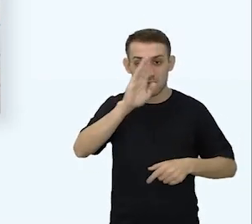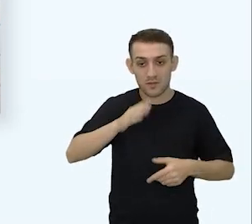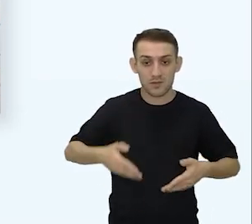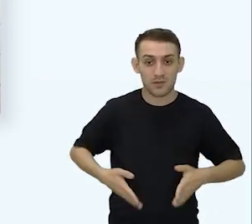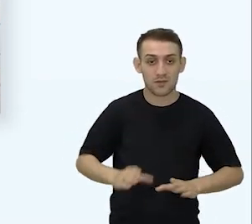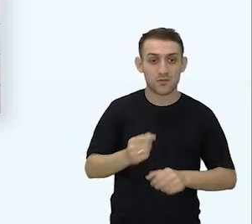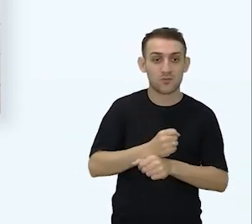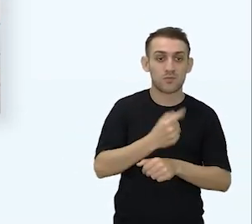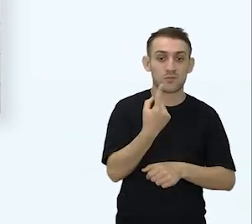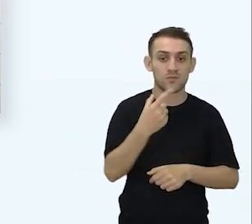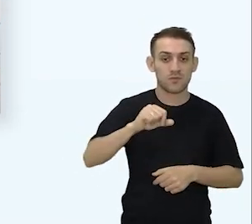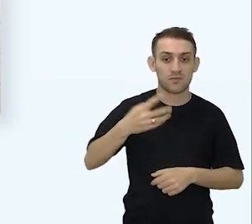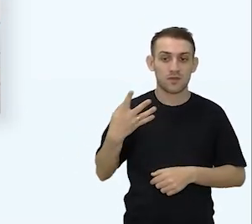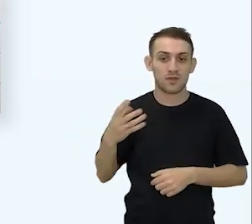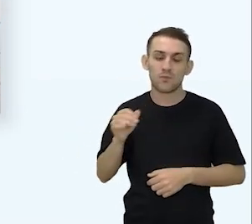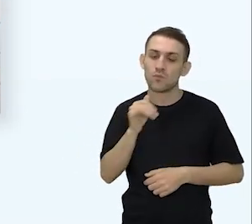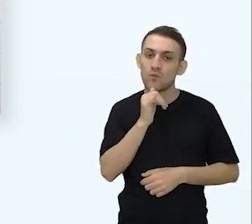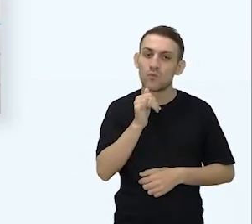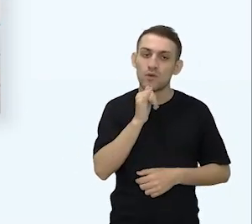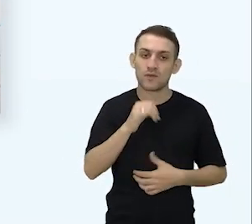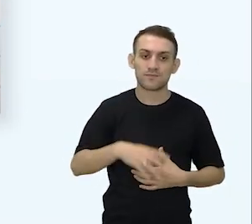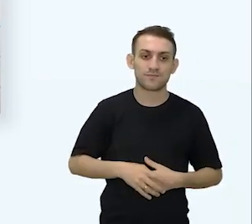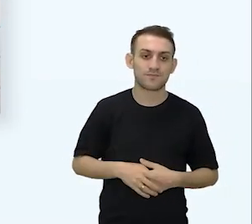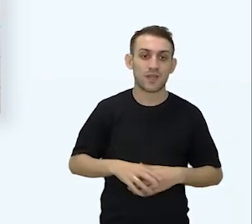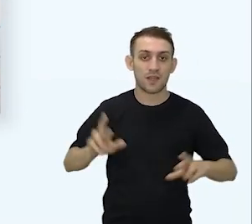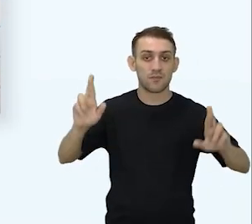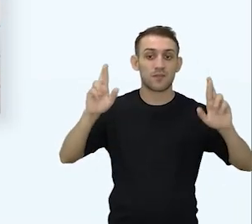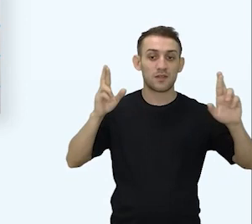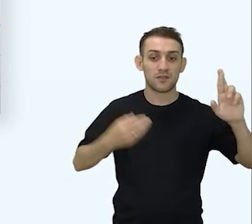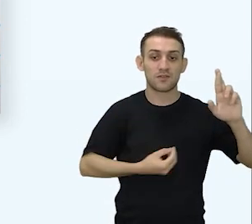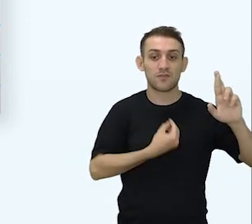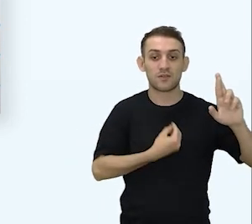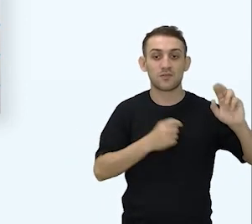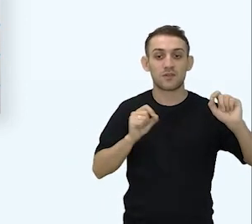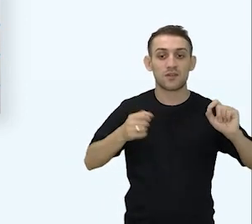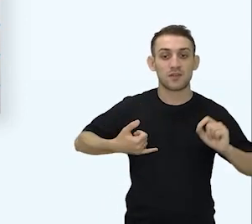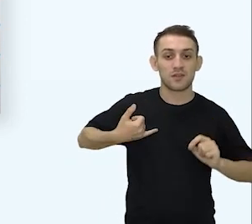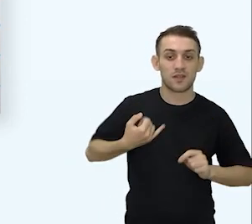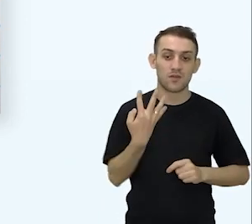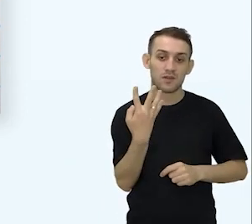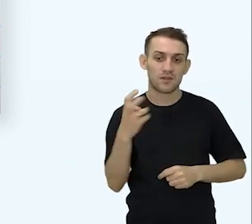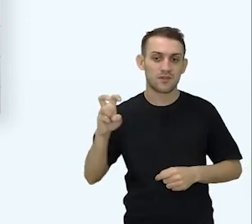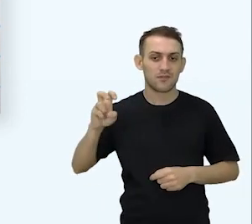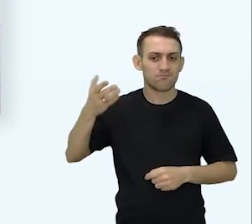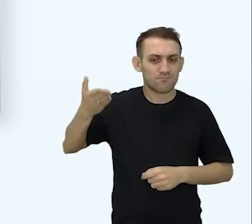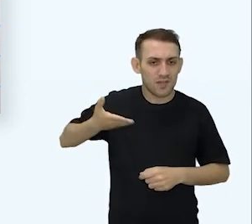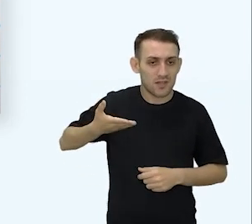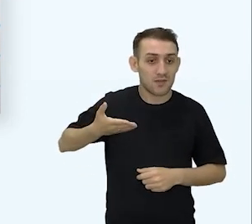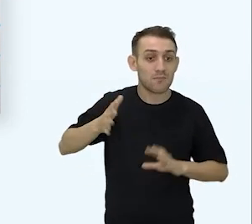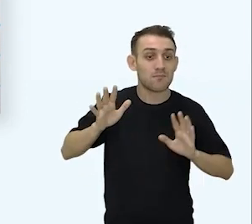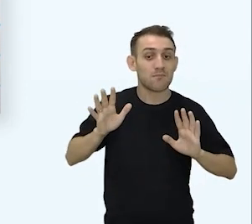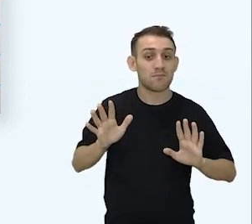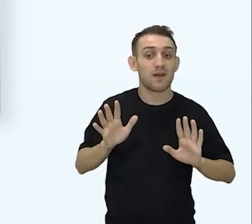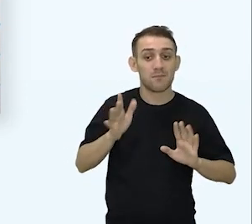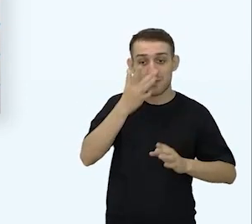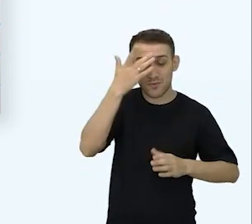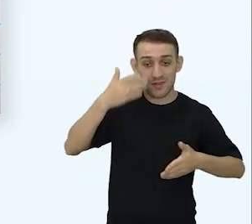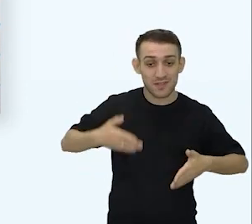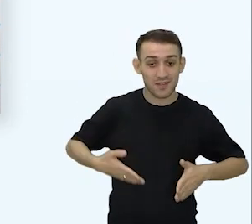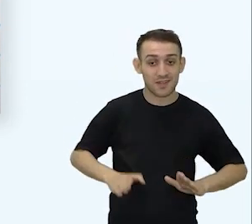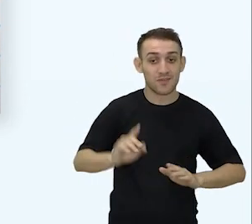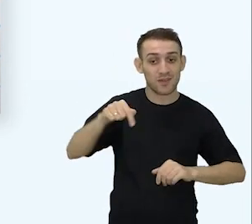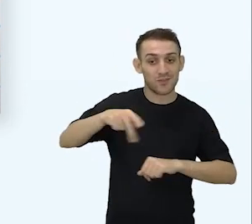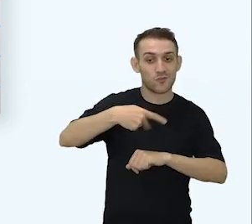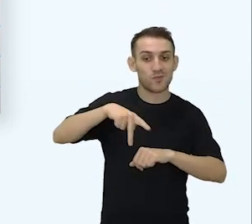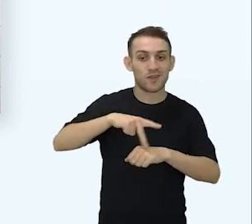em 1940, por exemplo, a esperança de vida era de 45 anos e meio. Já para quem nasceu em nosso